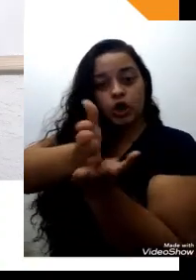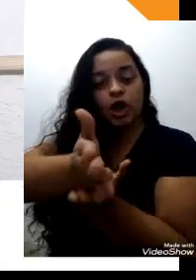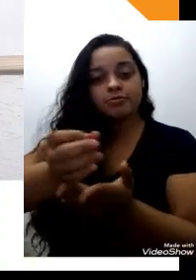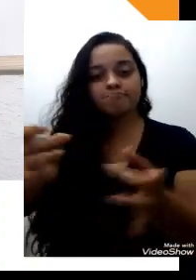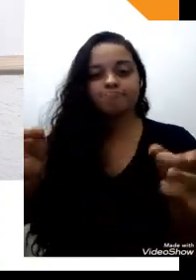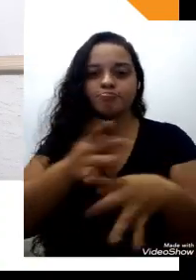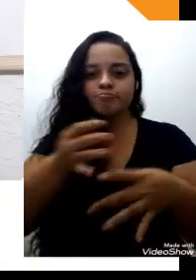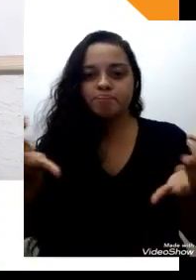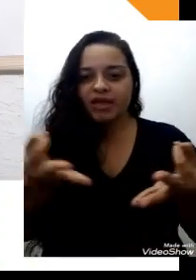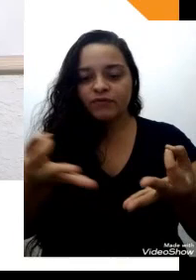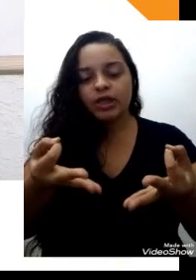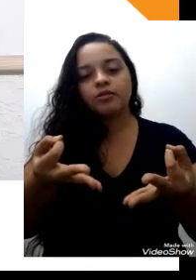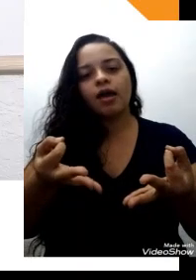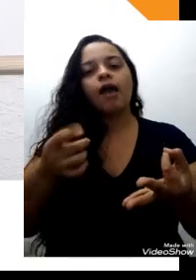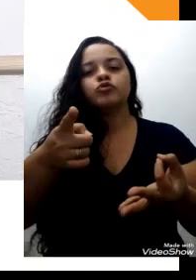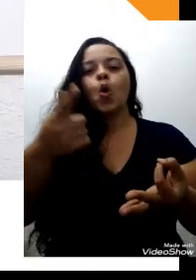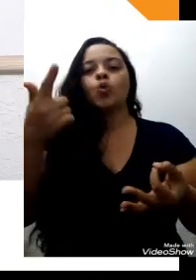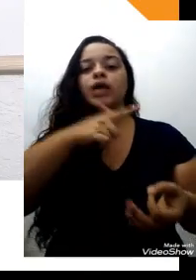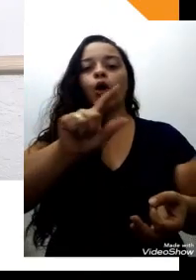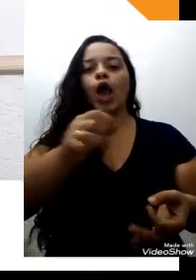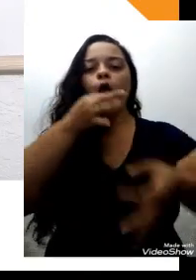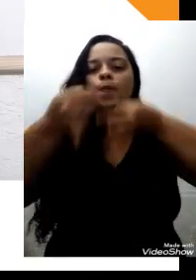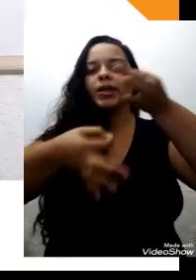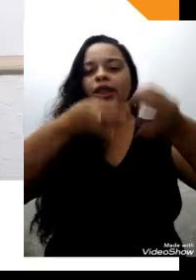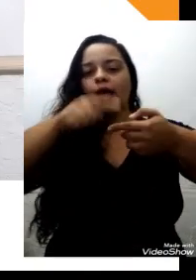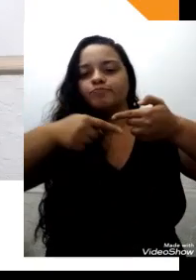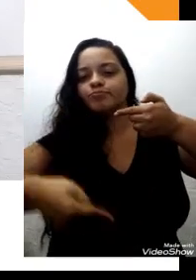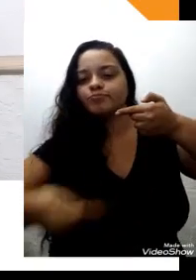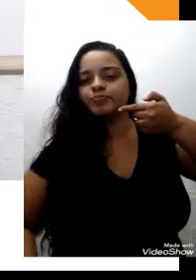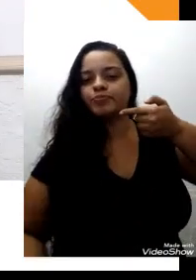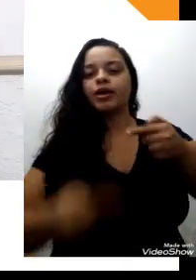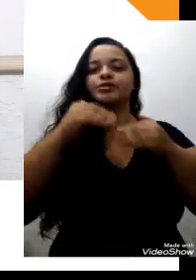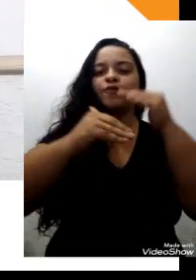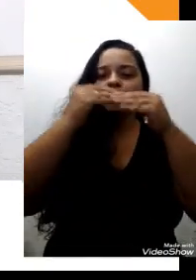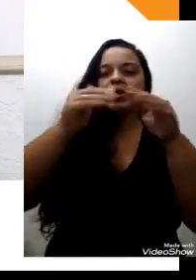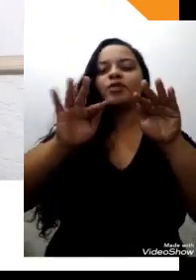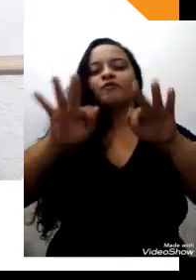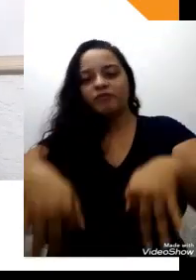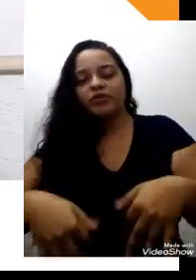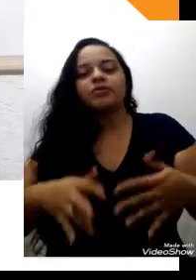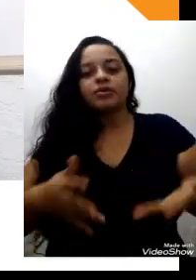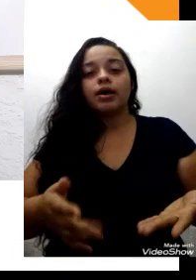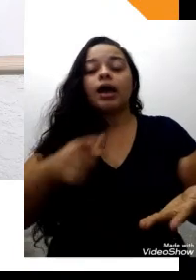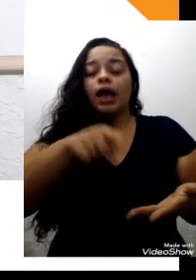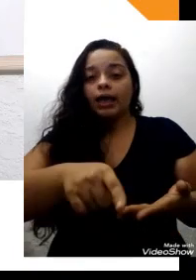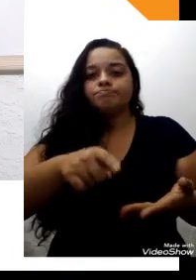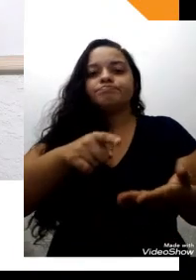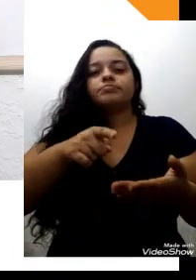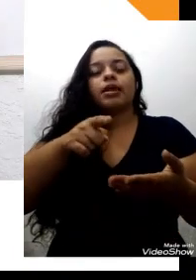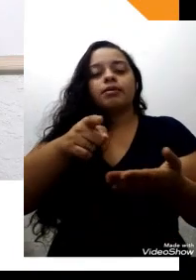feito, certamente você vai conseguir argumentar muito melhor. Porque o seu direcionamento vai servir